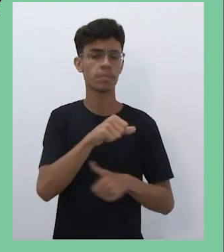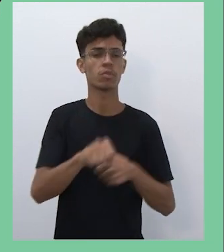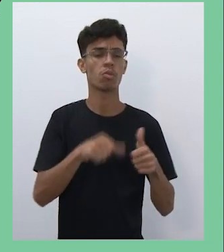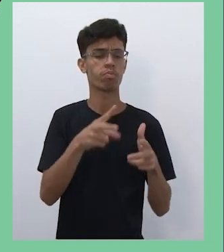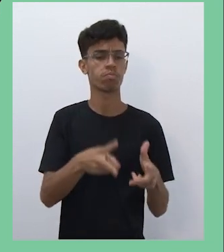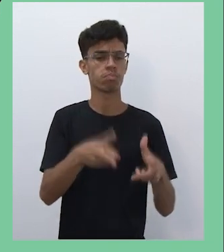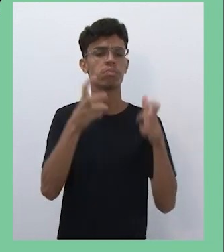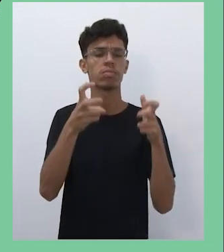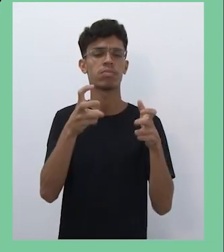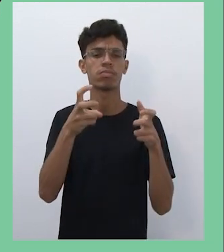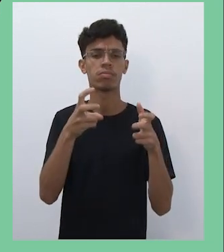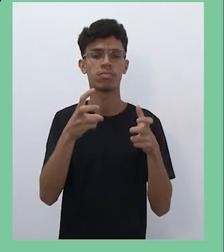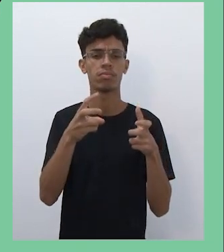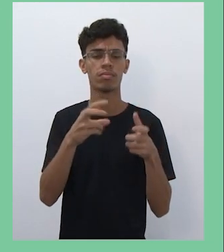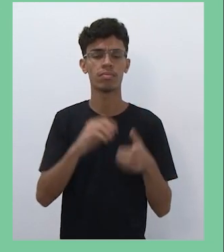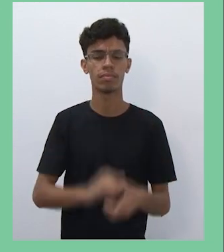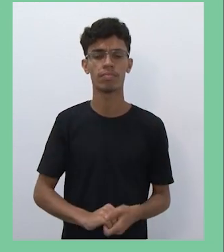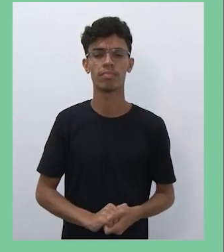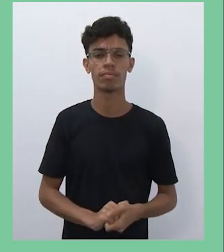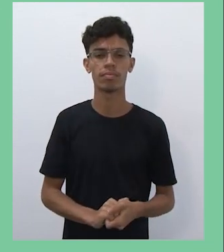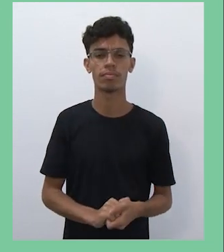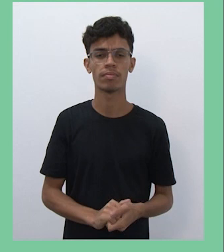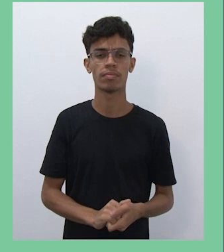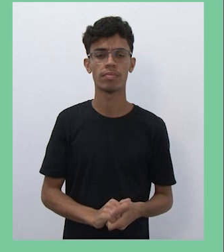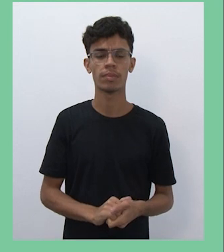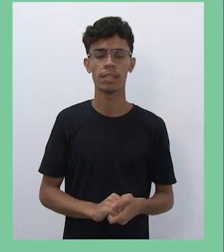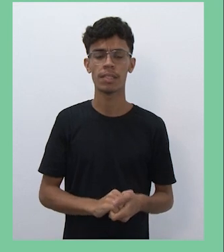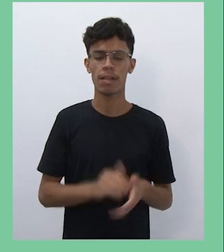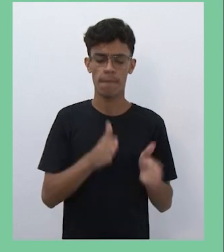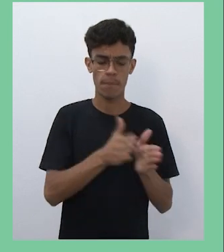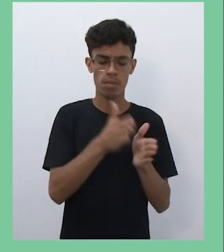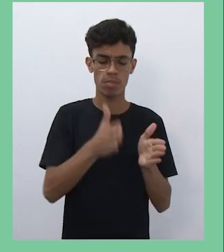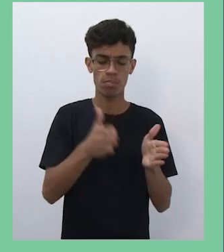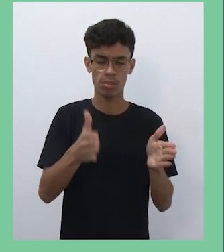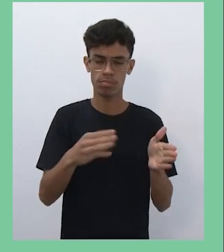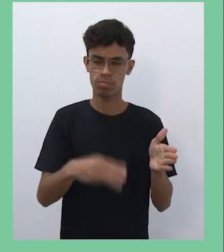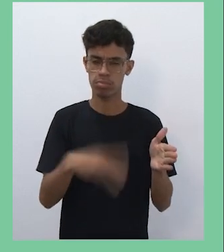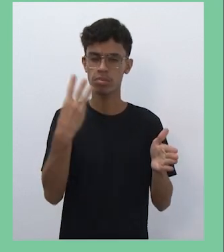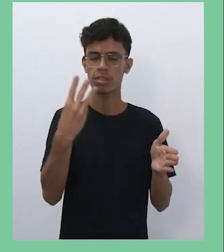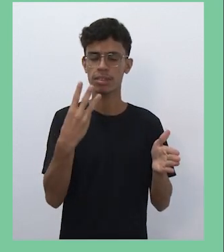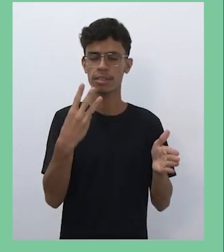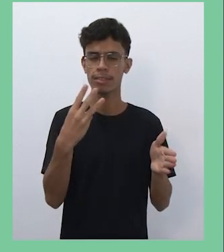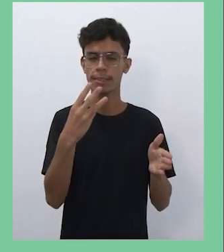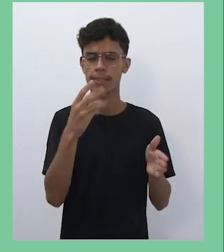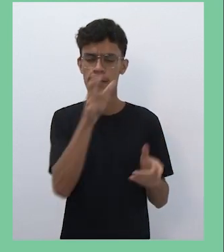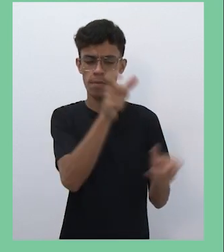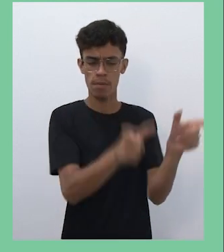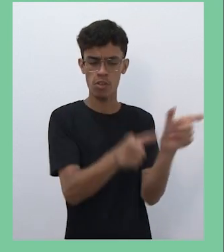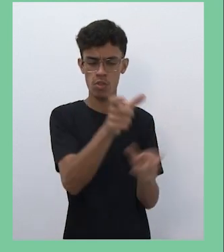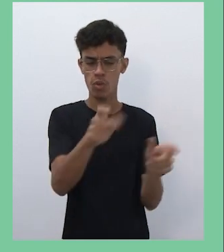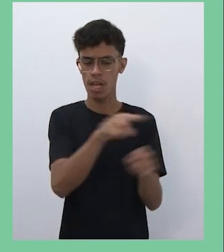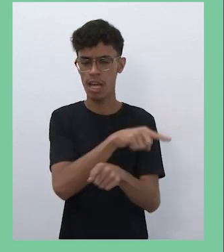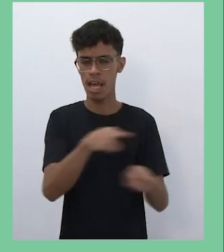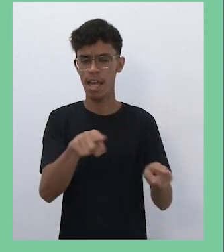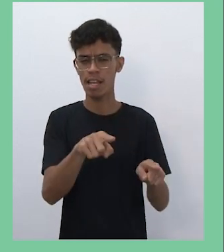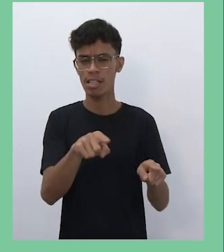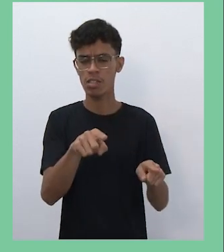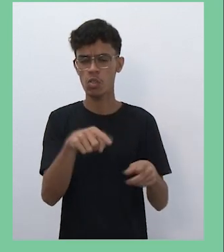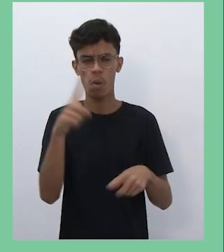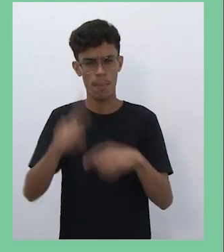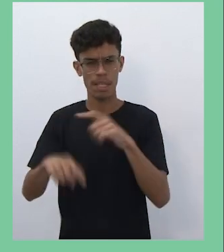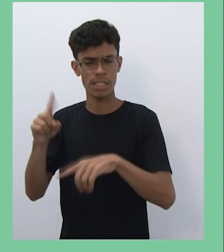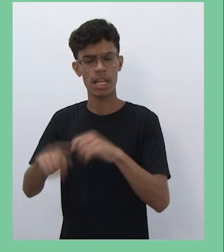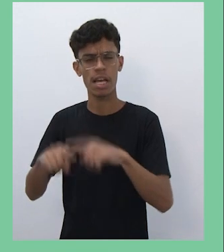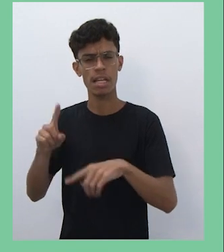identificação ali que nós tivemos no nosso projeto. A terceira parte, quem são as pessoas que serão beneficiadas? Para quem vai ser feito